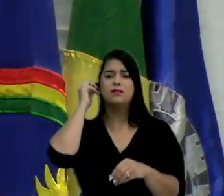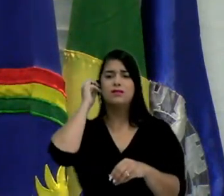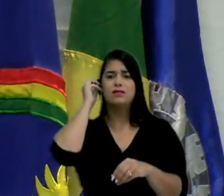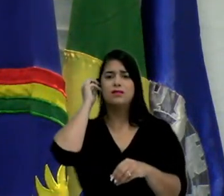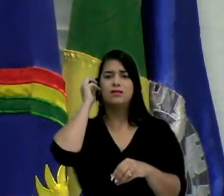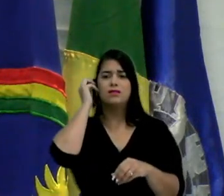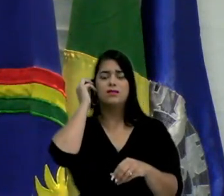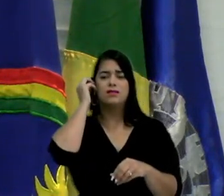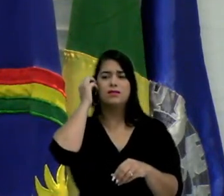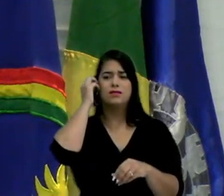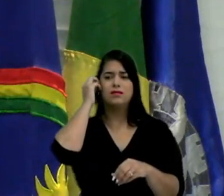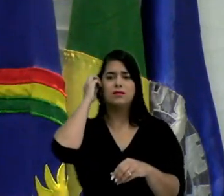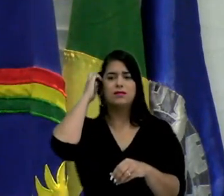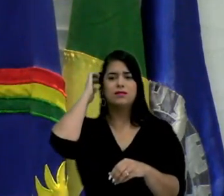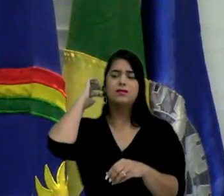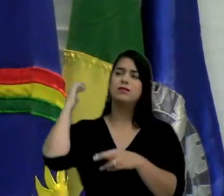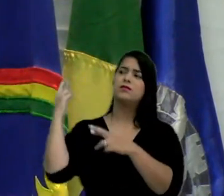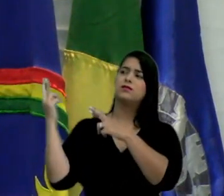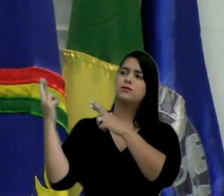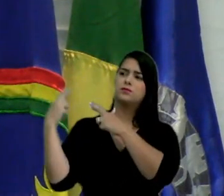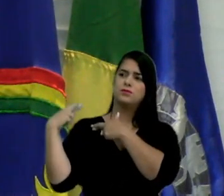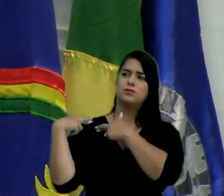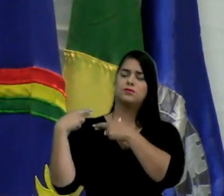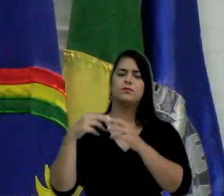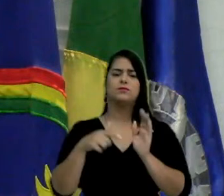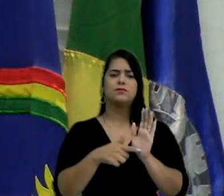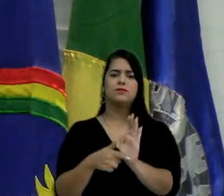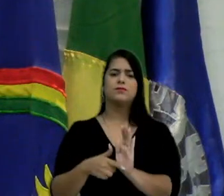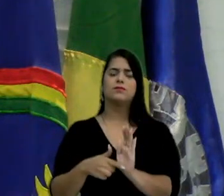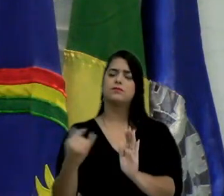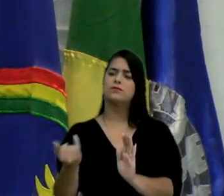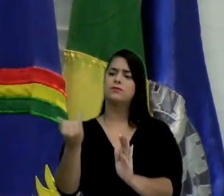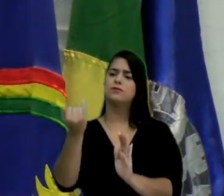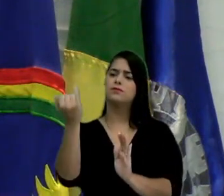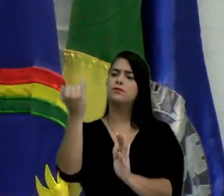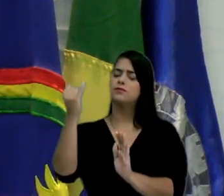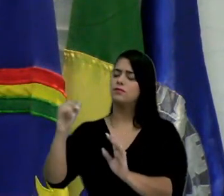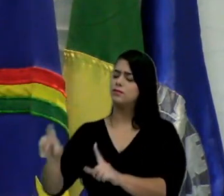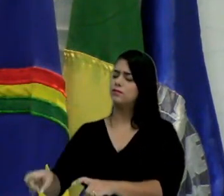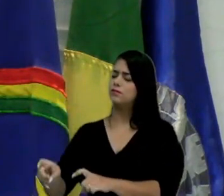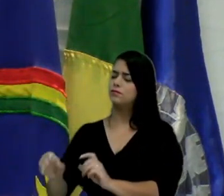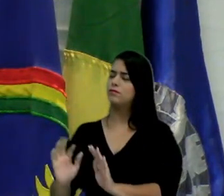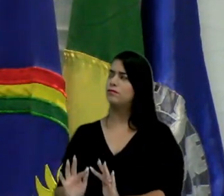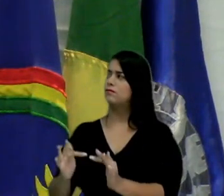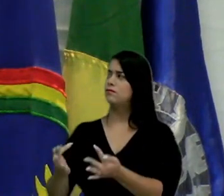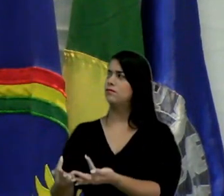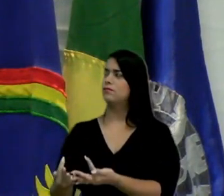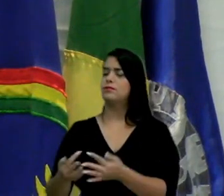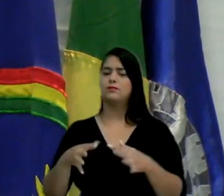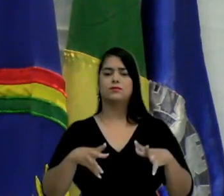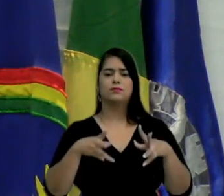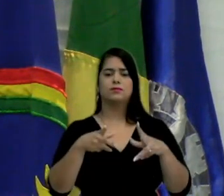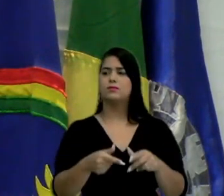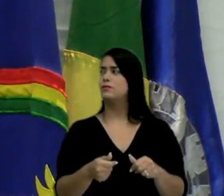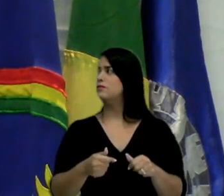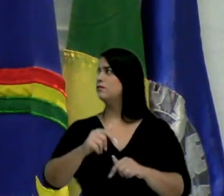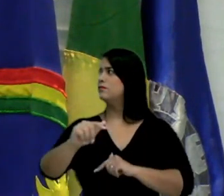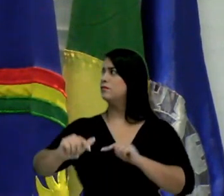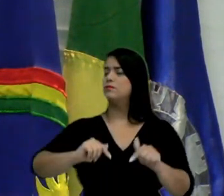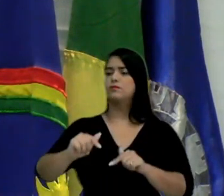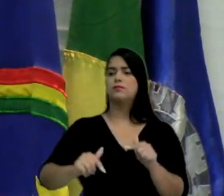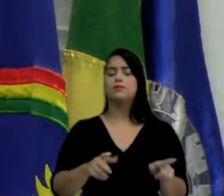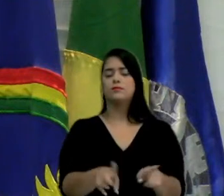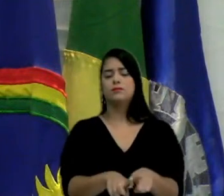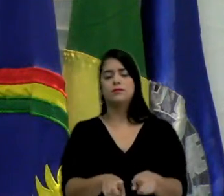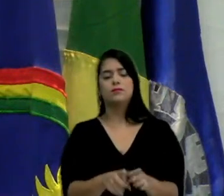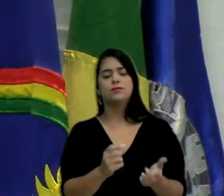passa de fato a representar e mostrar a importância que tem a agricultura familiar todos os demais estão também fazendo sua parte ajudando alguns